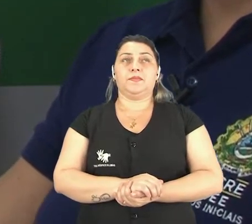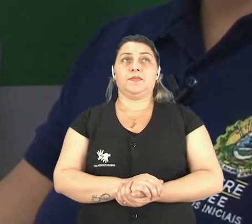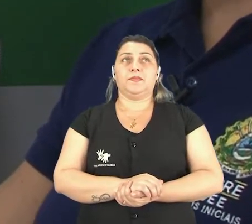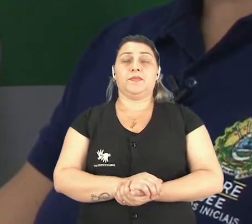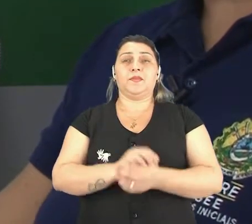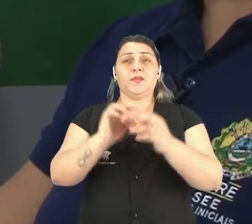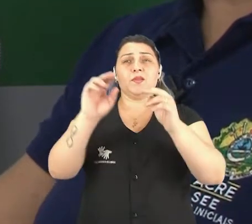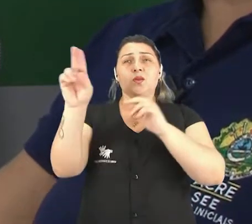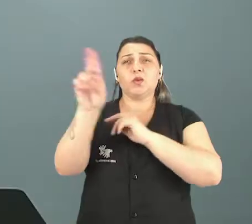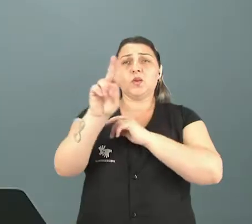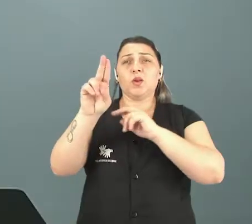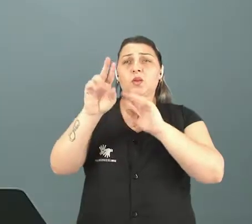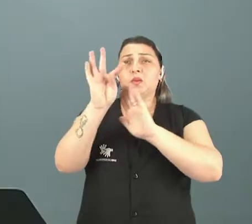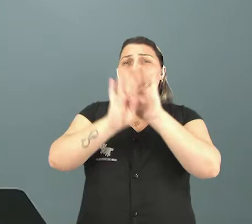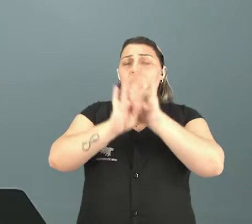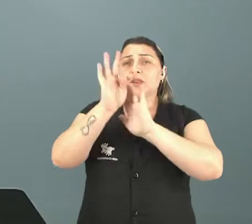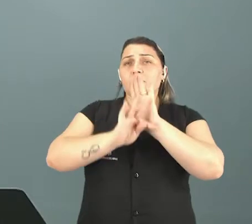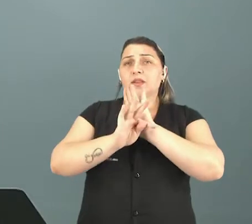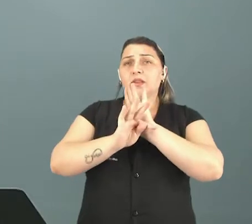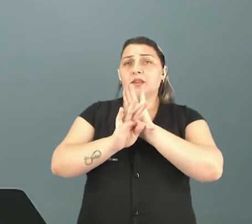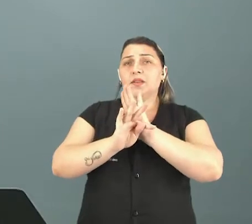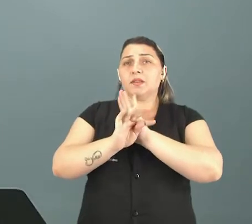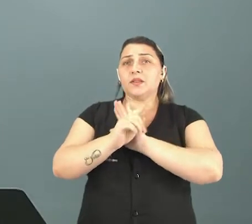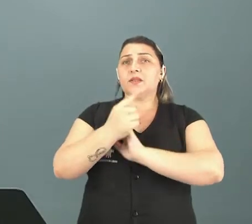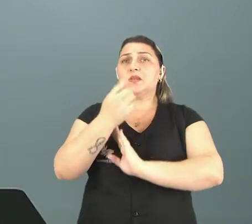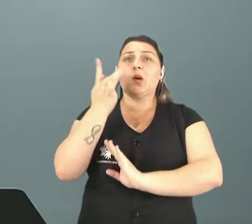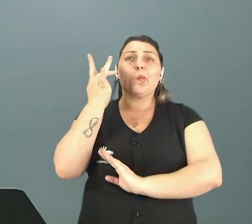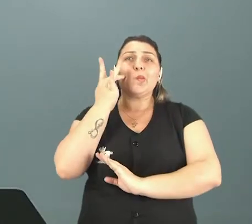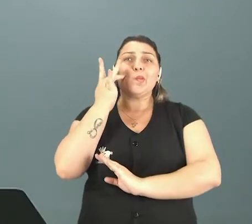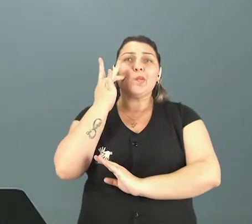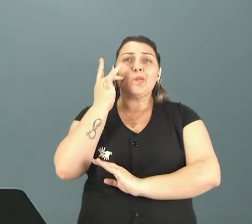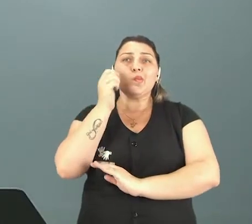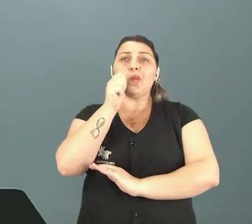O nome do texto é O Pirulito do Pato.